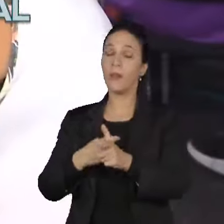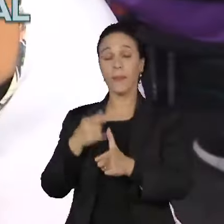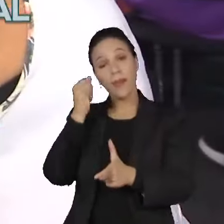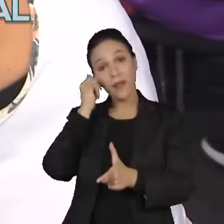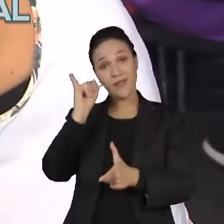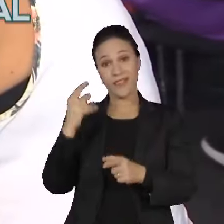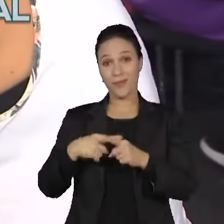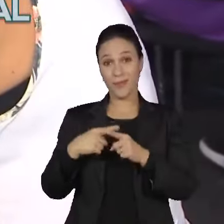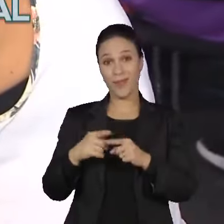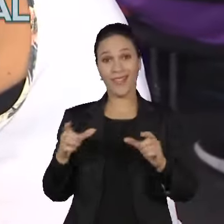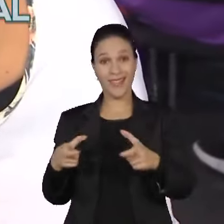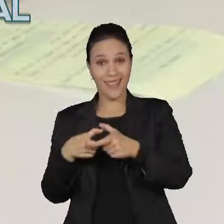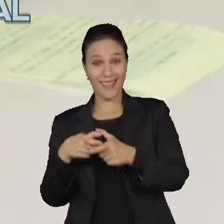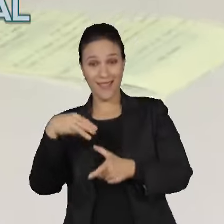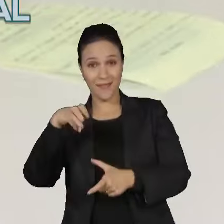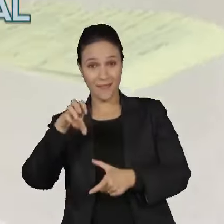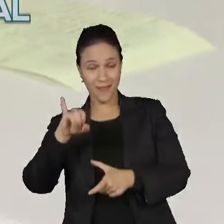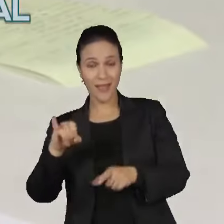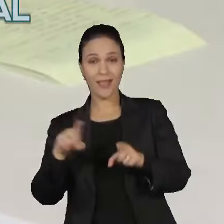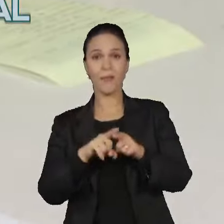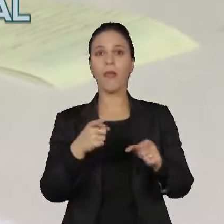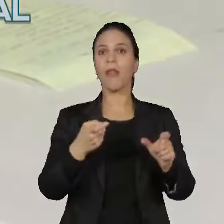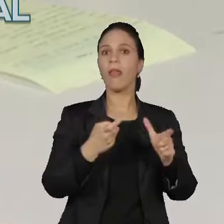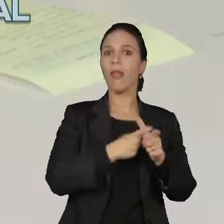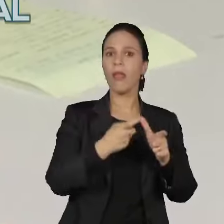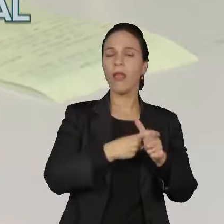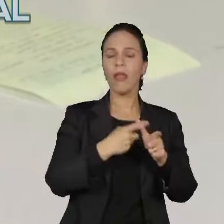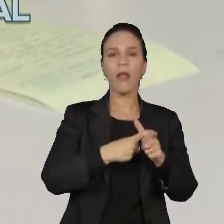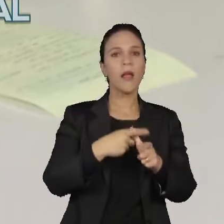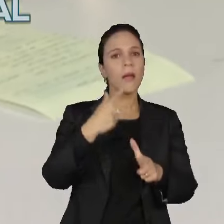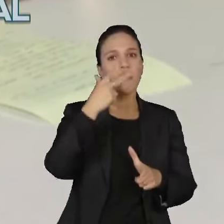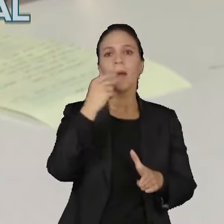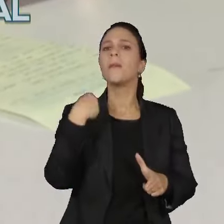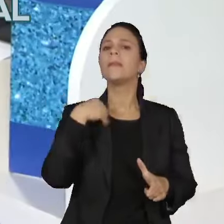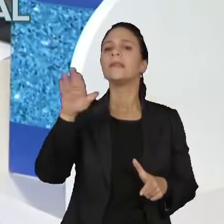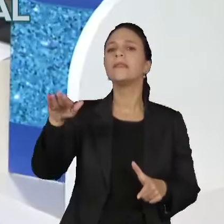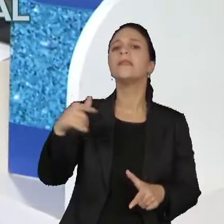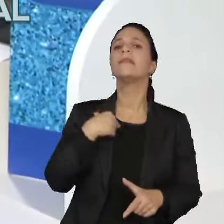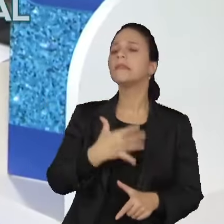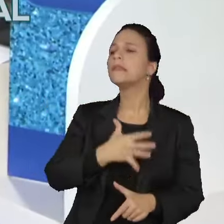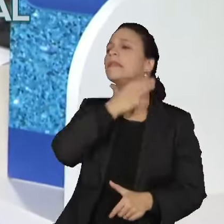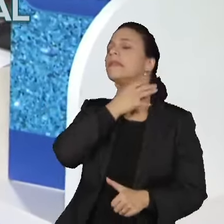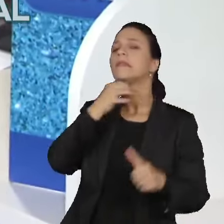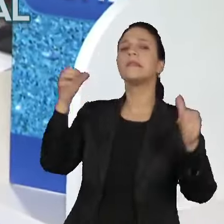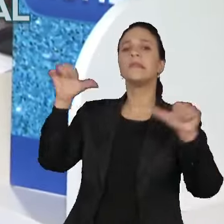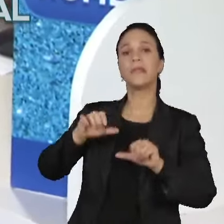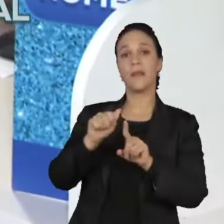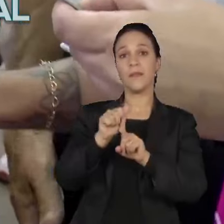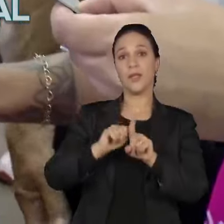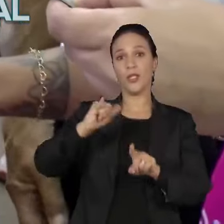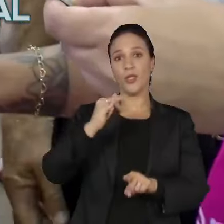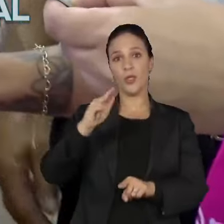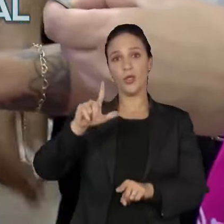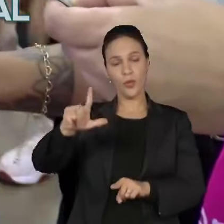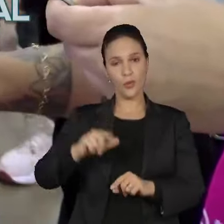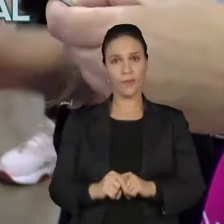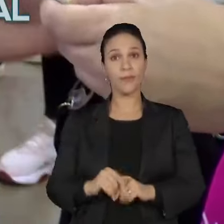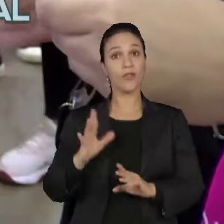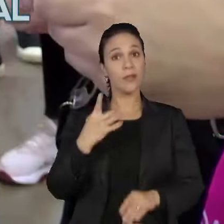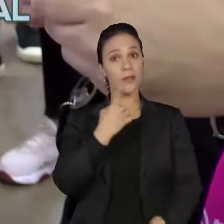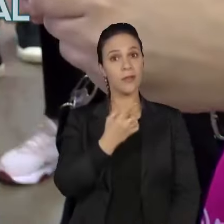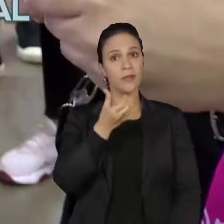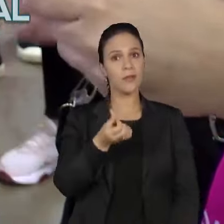de as micro e pequenas empresas terem batido recorde de pedidos de recuperação judicial em julho, segundo a Serasa. Foram